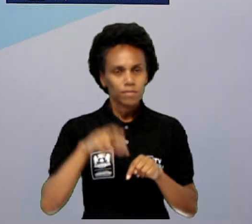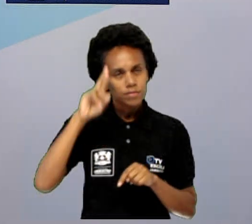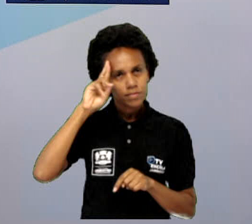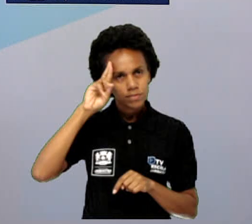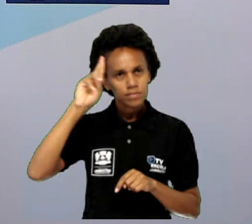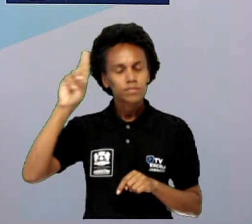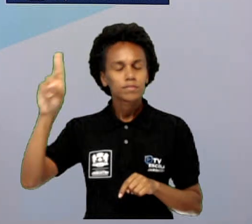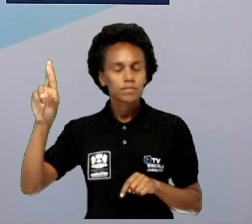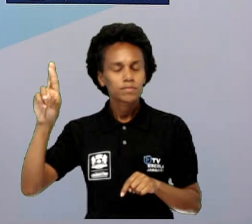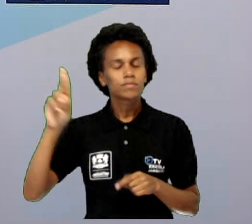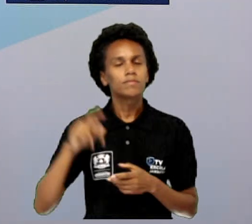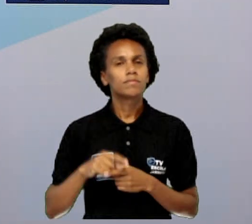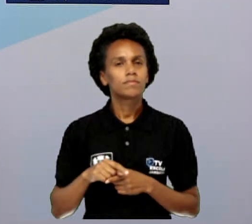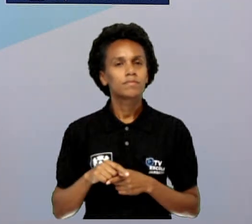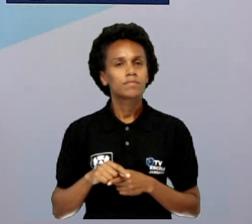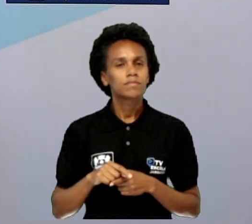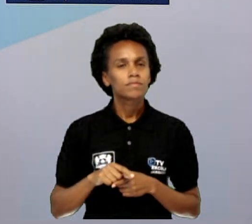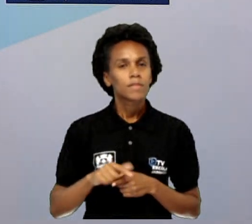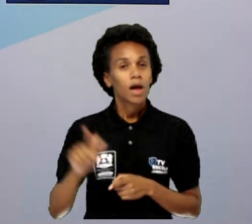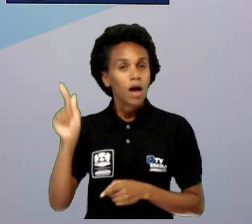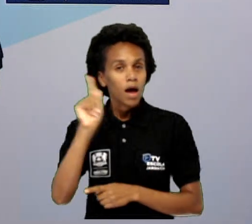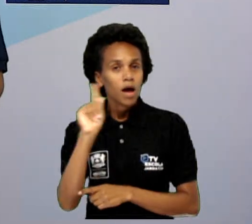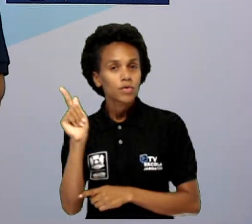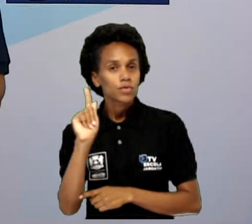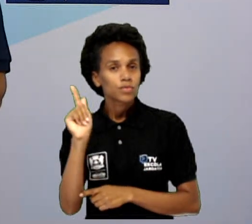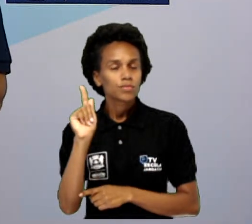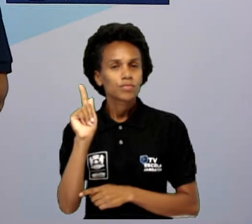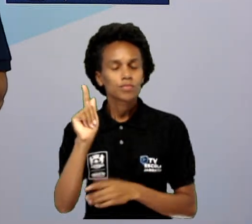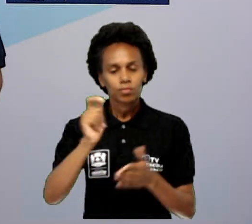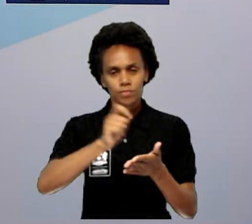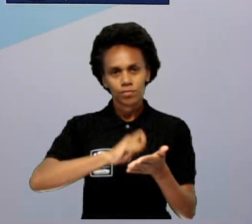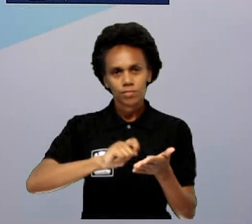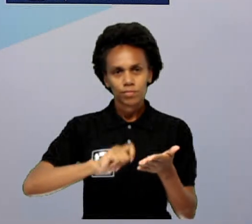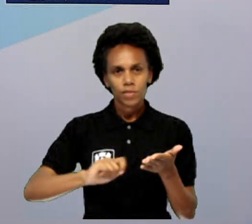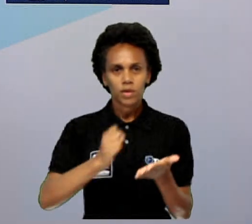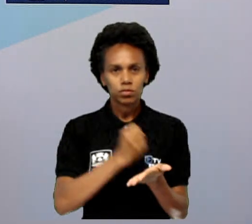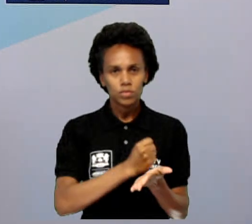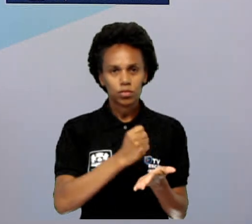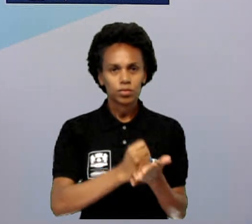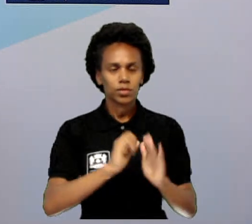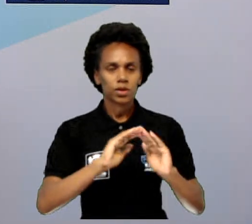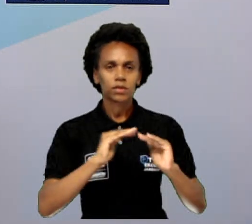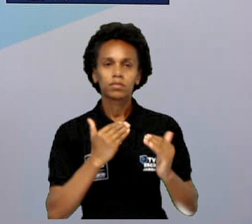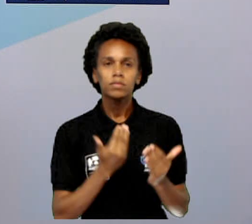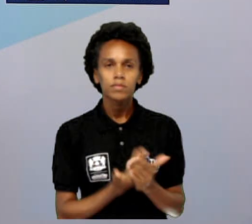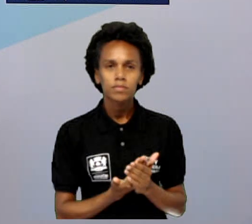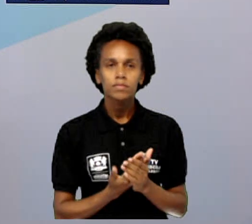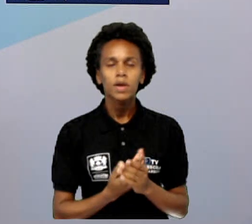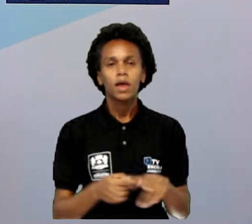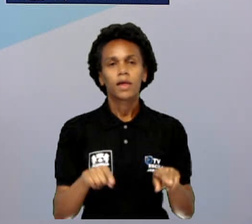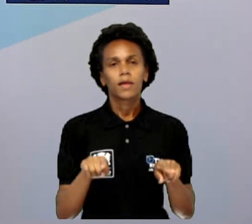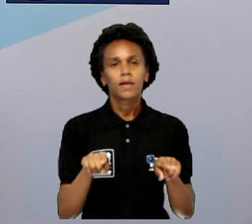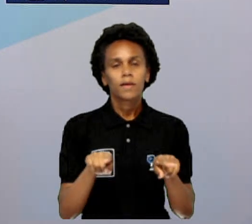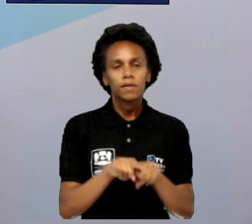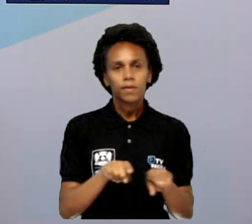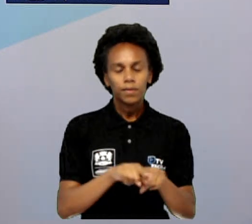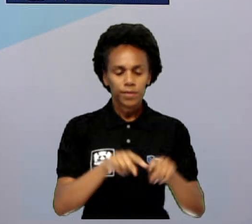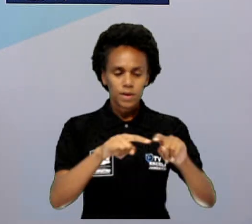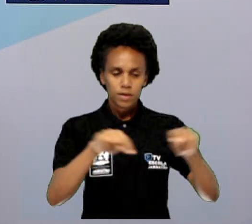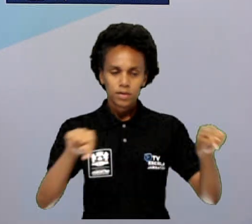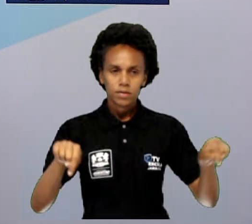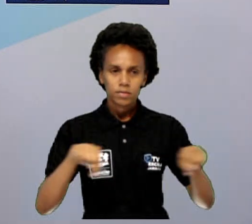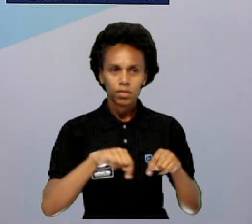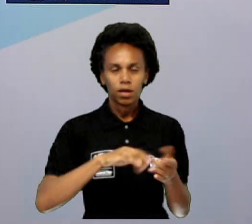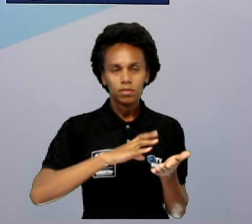documentos referentes à escola, né? Além também da secretaria, onde fica a